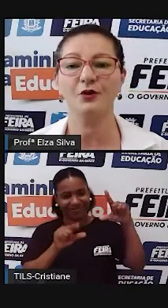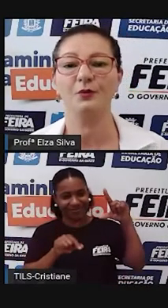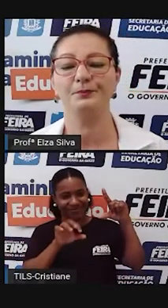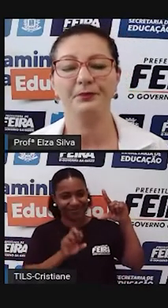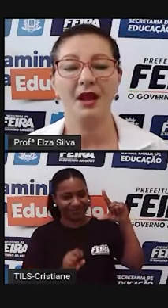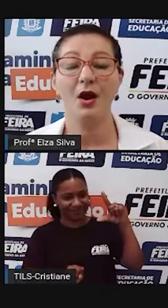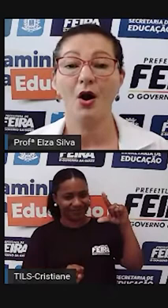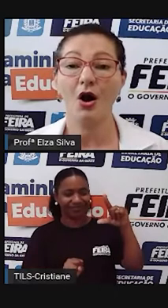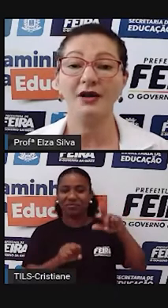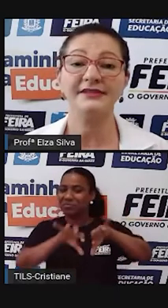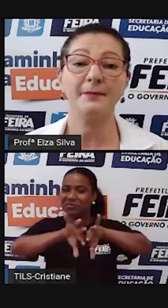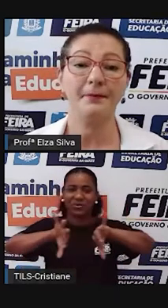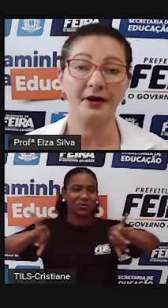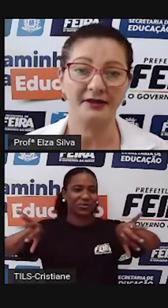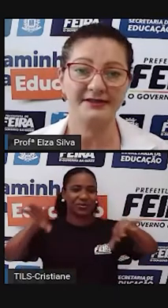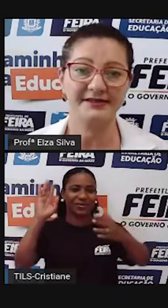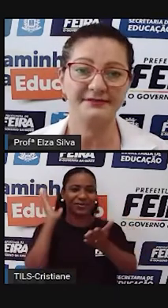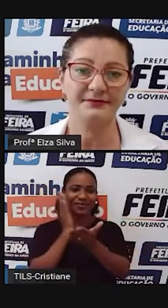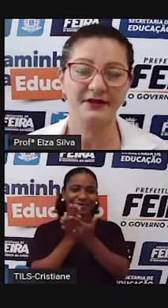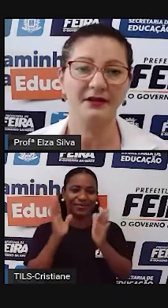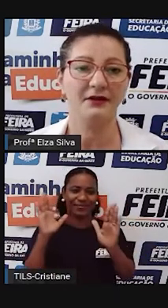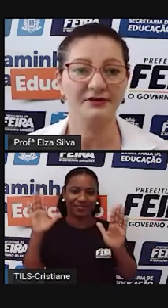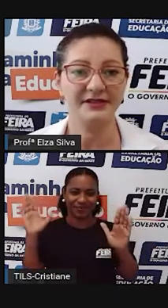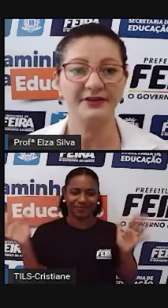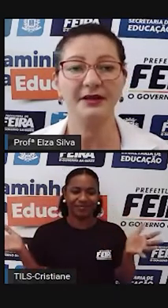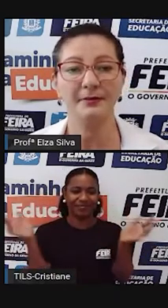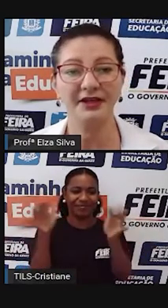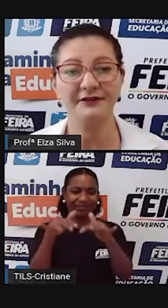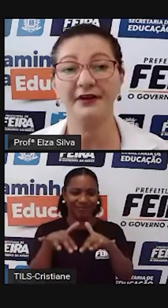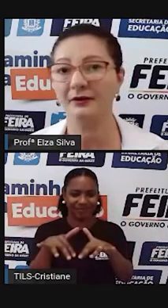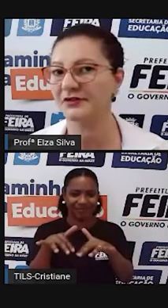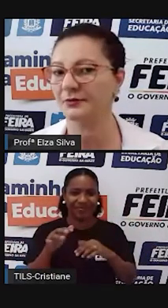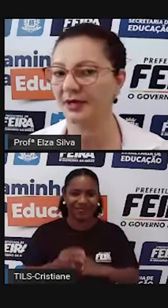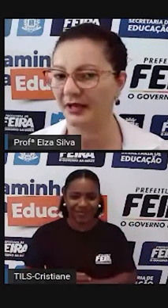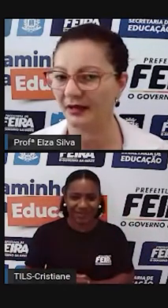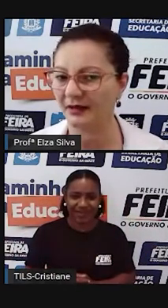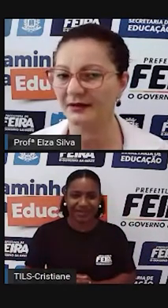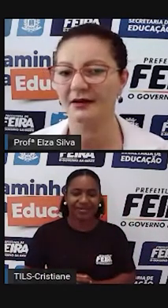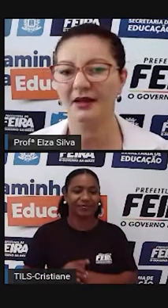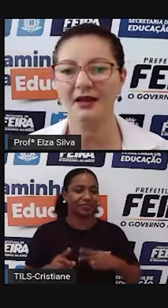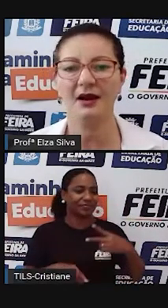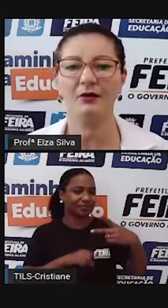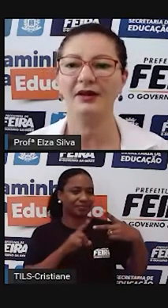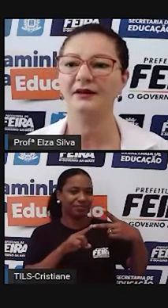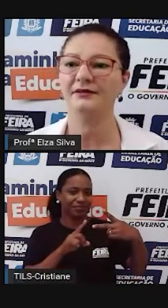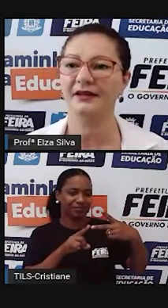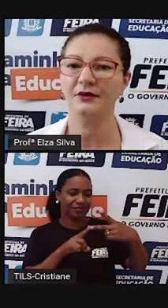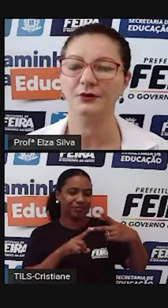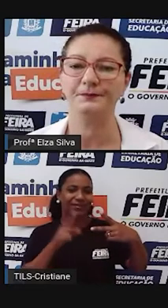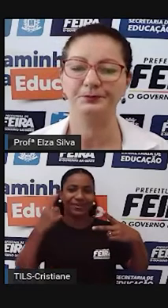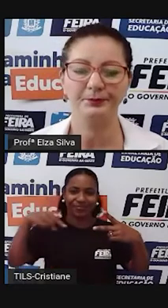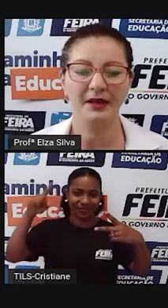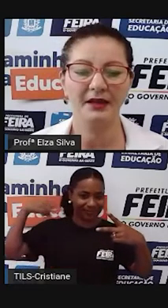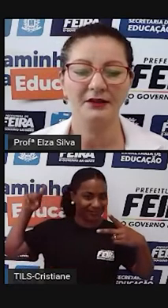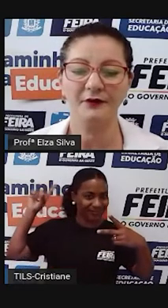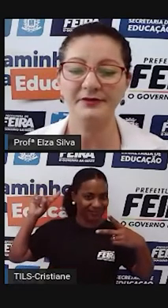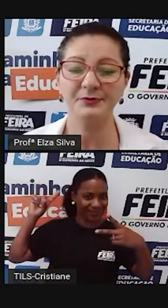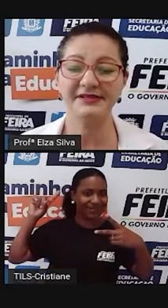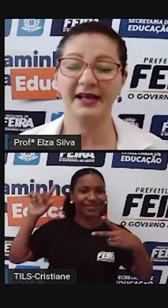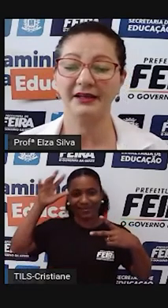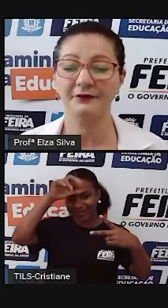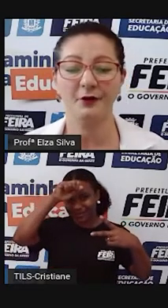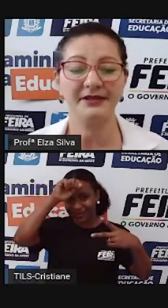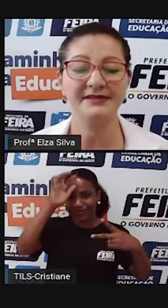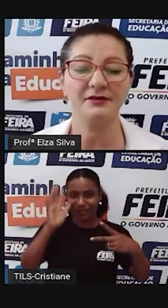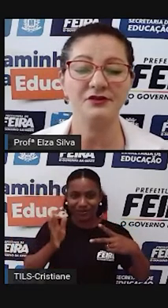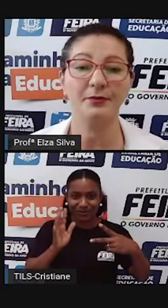Let's go. Rosa Parks. Inclusive, também já falamos sobre ela em aula anterior. Então, vamos